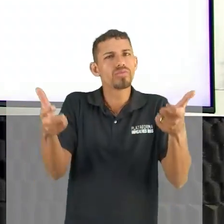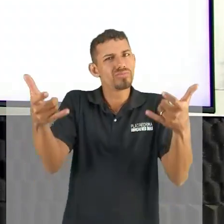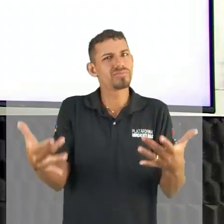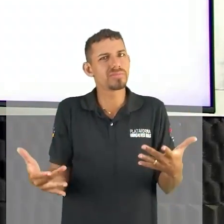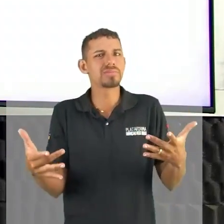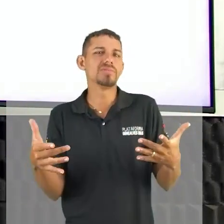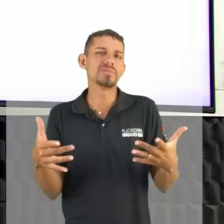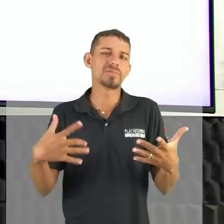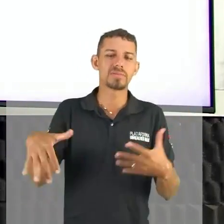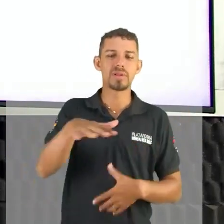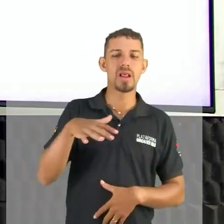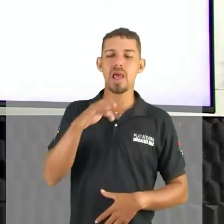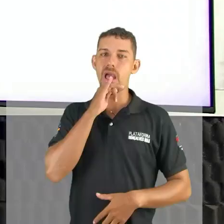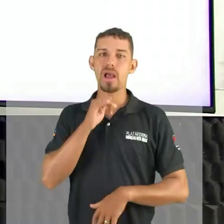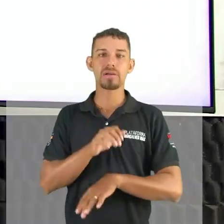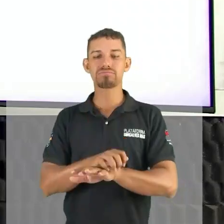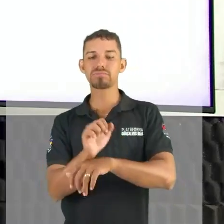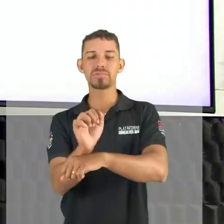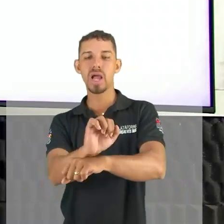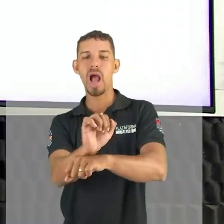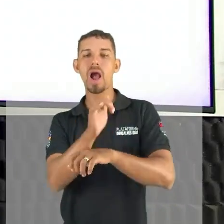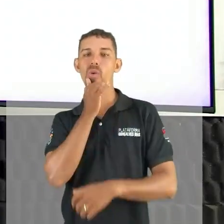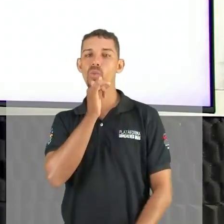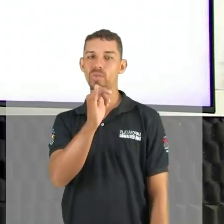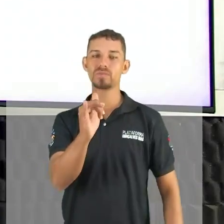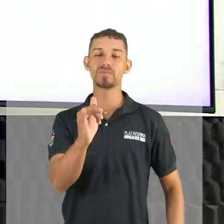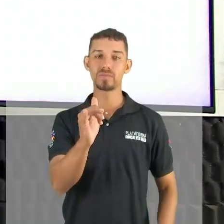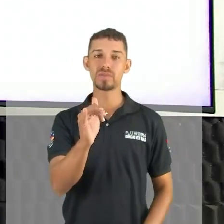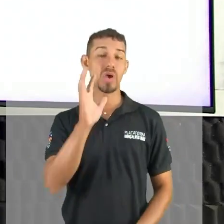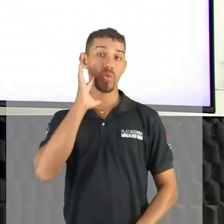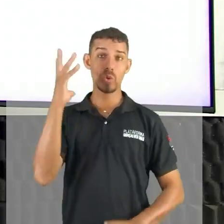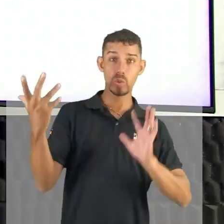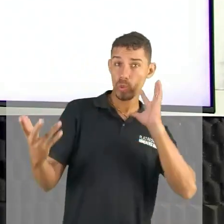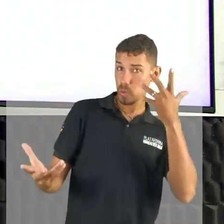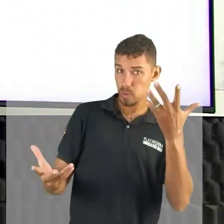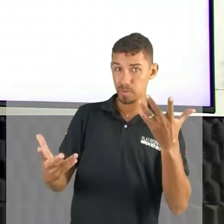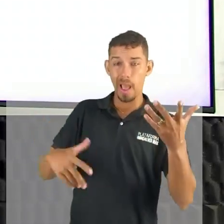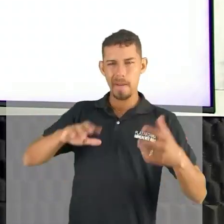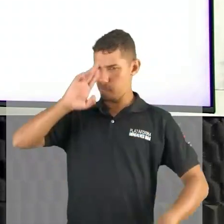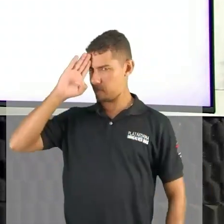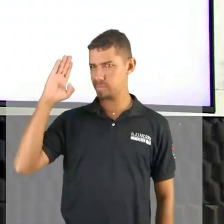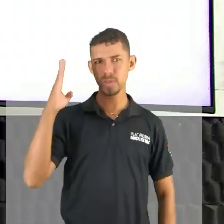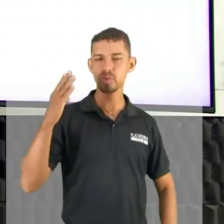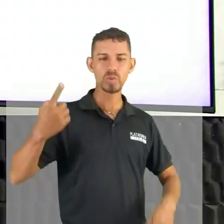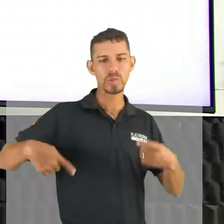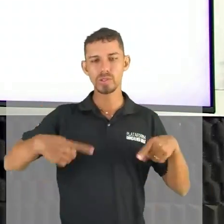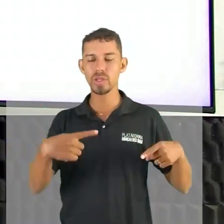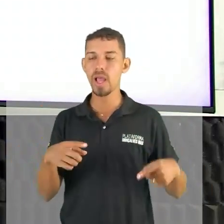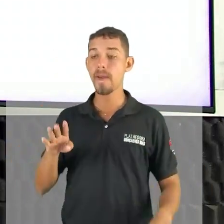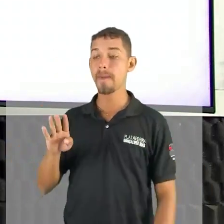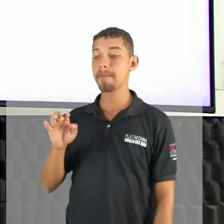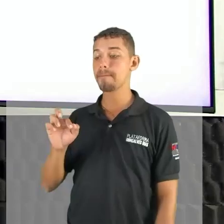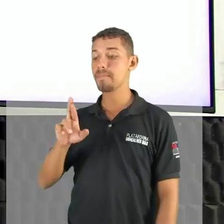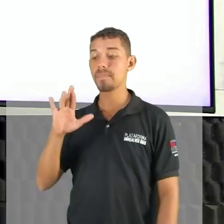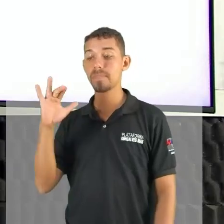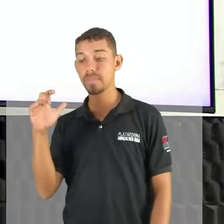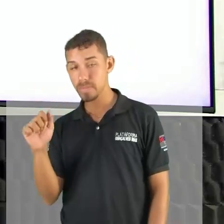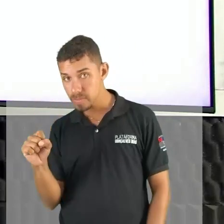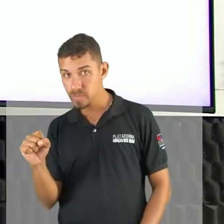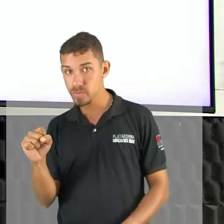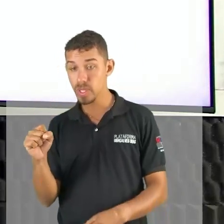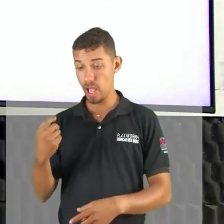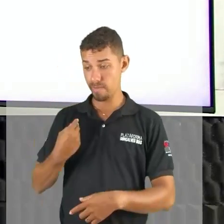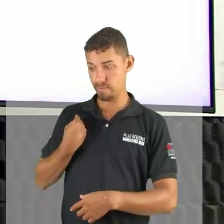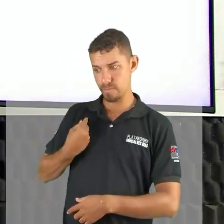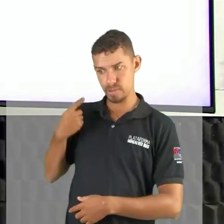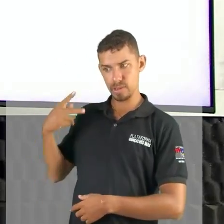gente está falando da era do carro elétrico. Um dos pontos cruciais da discussão é exatamente as baterias, o tempo, a vida